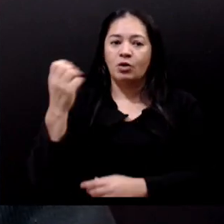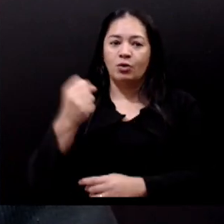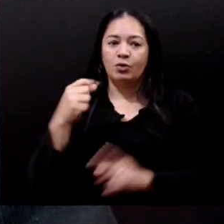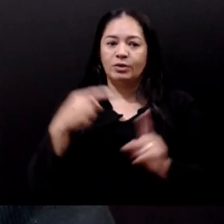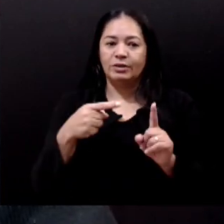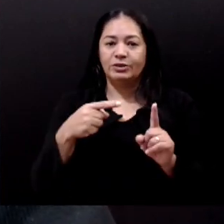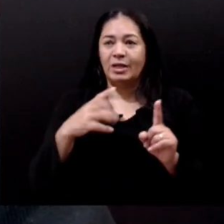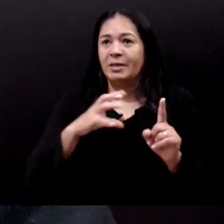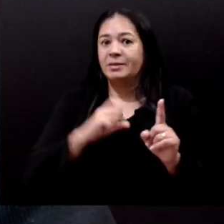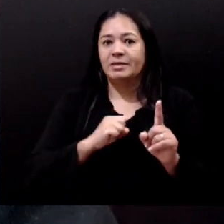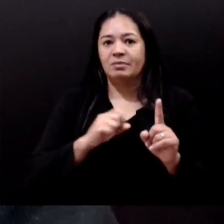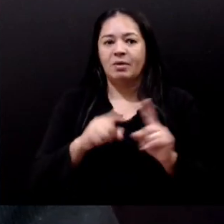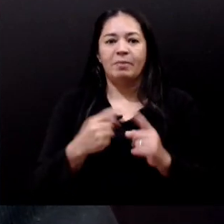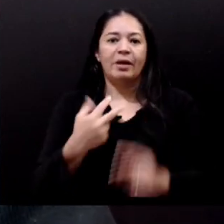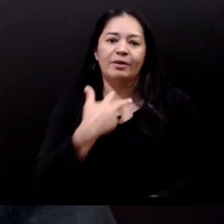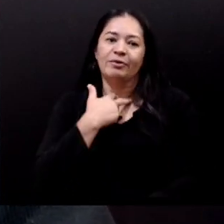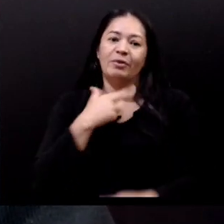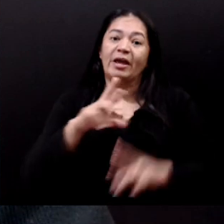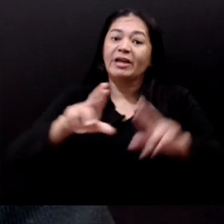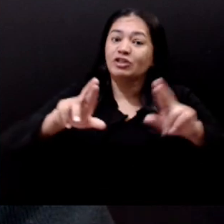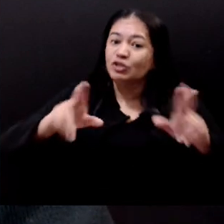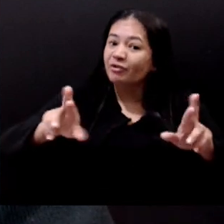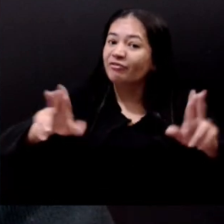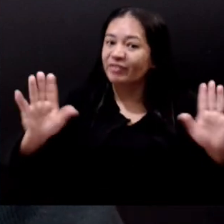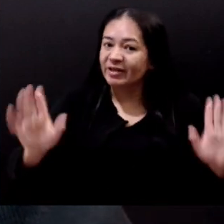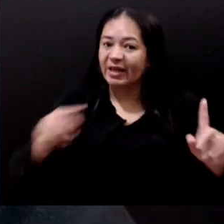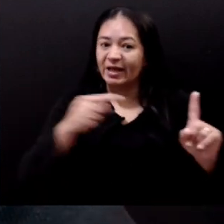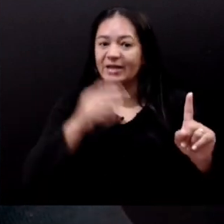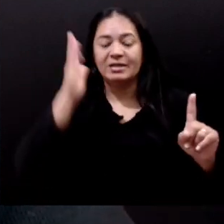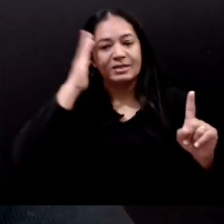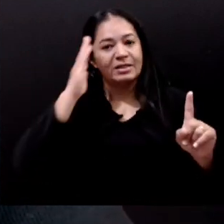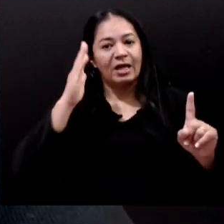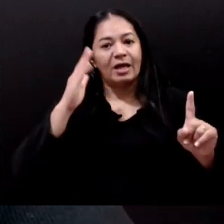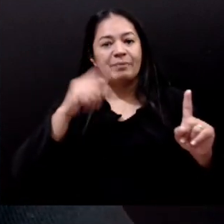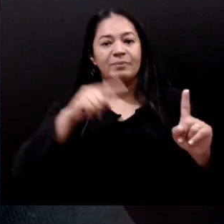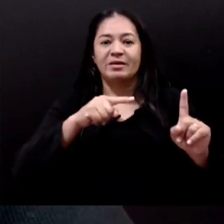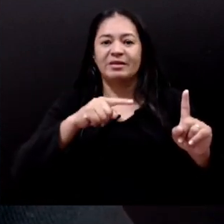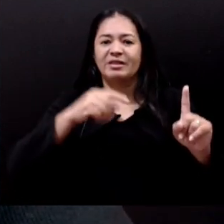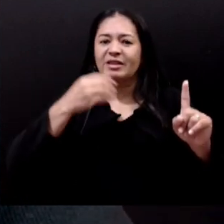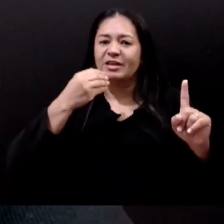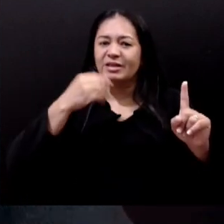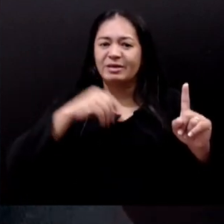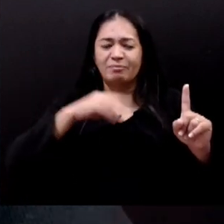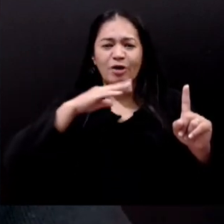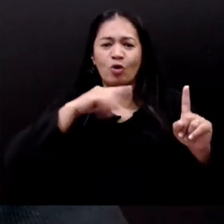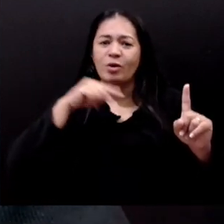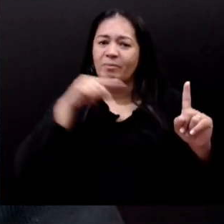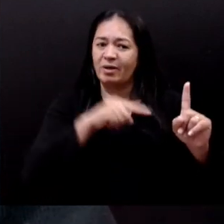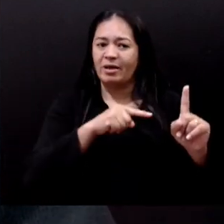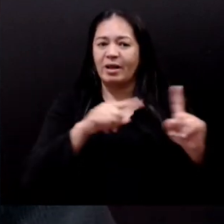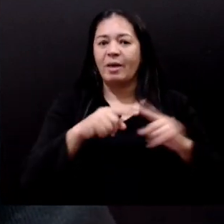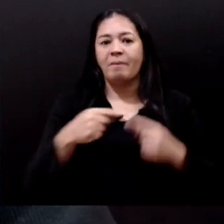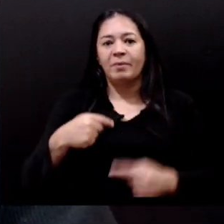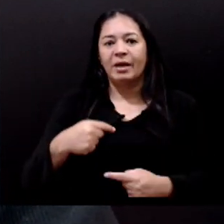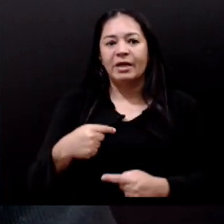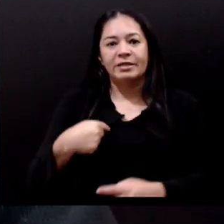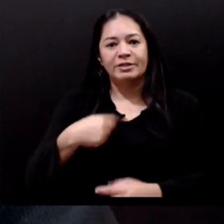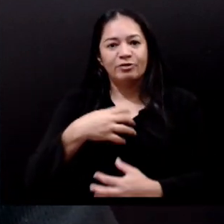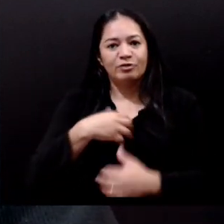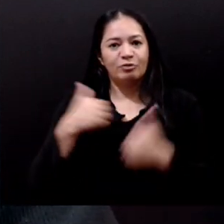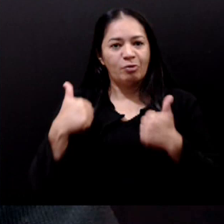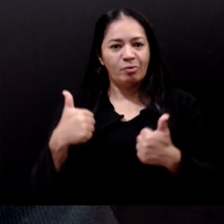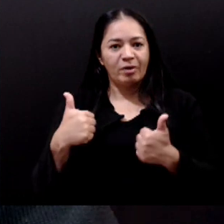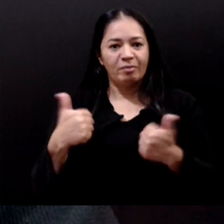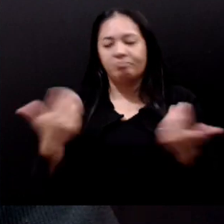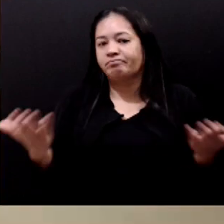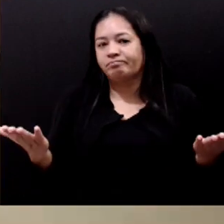É diferente, ela sabe que Uhum. faz mal para ela, mas algo que não me faz mal e me dá prazer comer, poxa vida, eu penso que precisa comer, né,